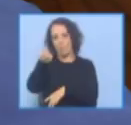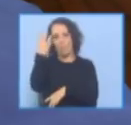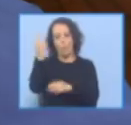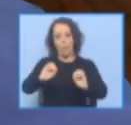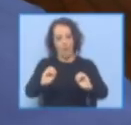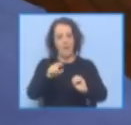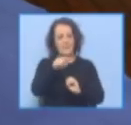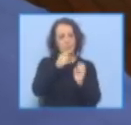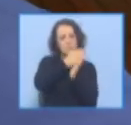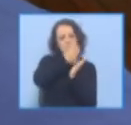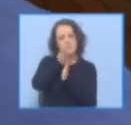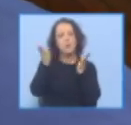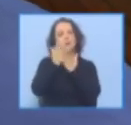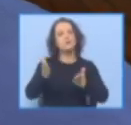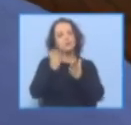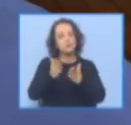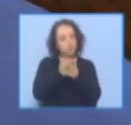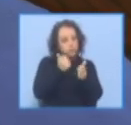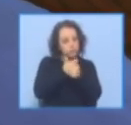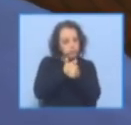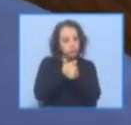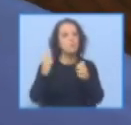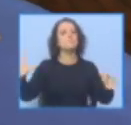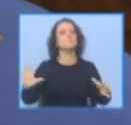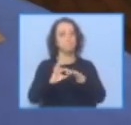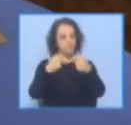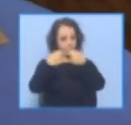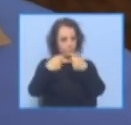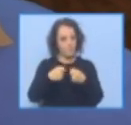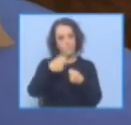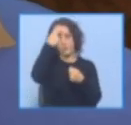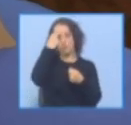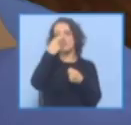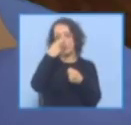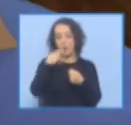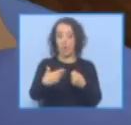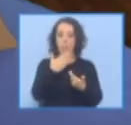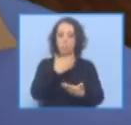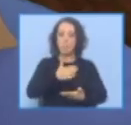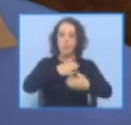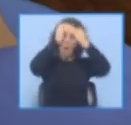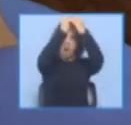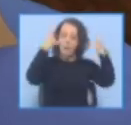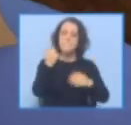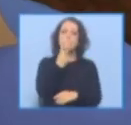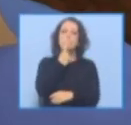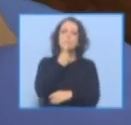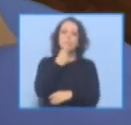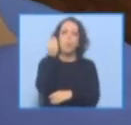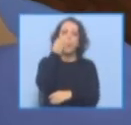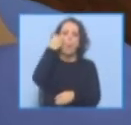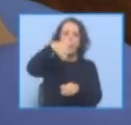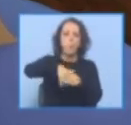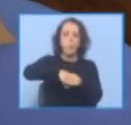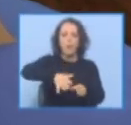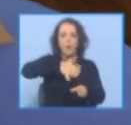isso é estudado, acompanhado historicamente na longa duração e ajuda-nos a compreender esses movimentos, a desmontar também a sua